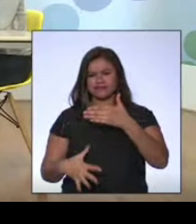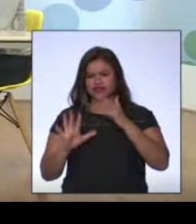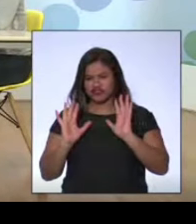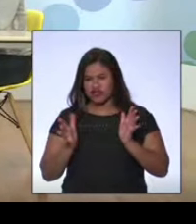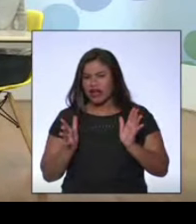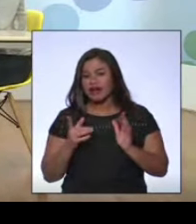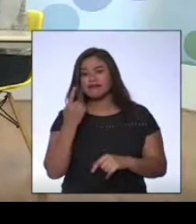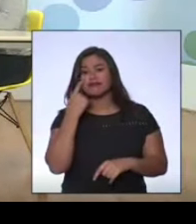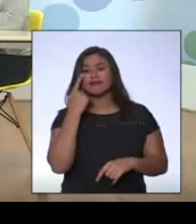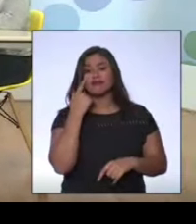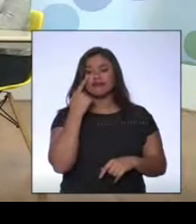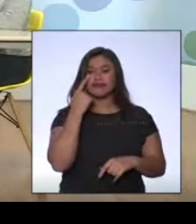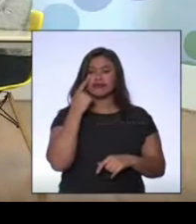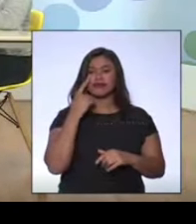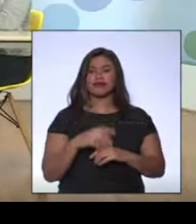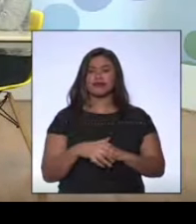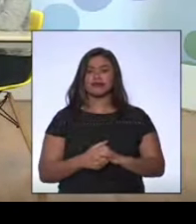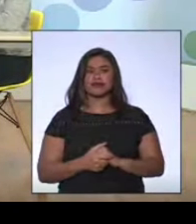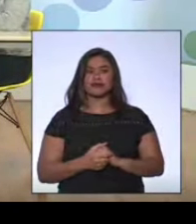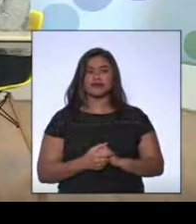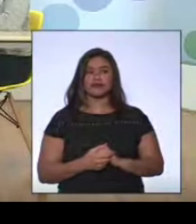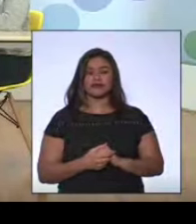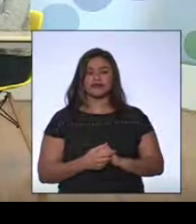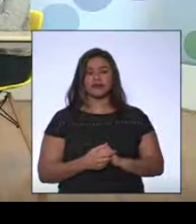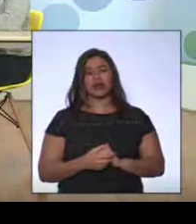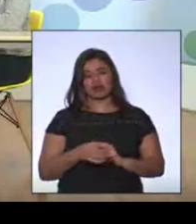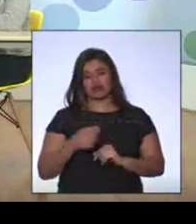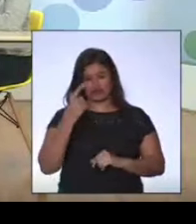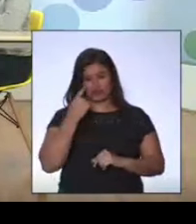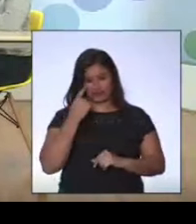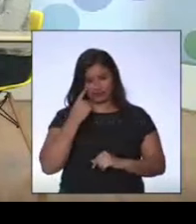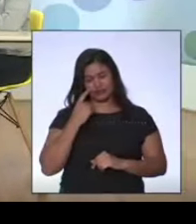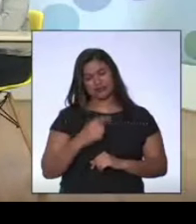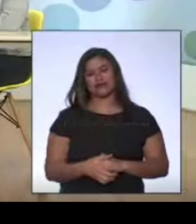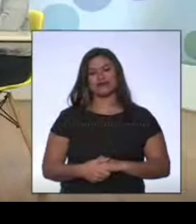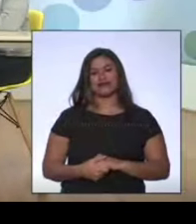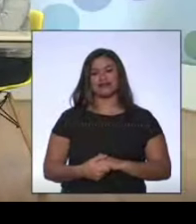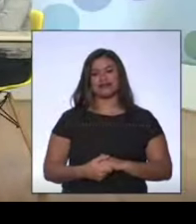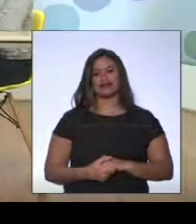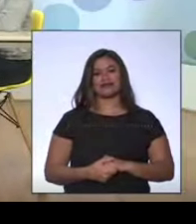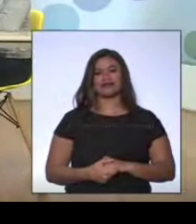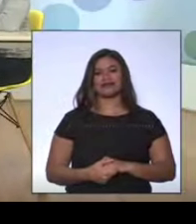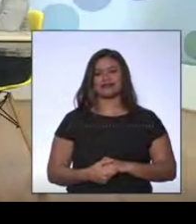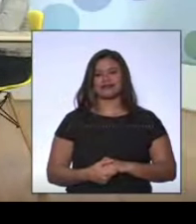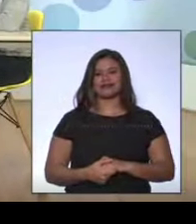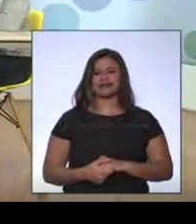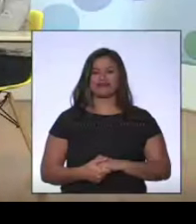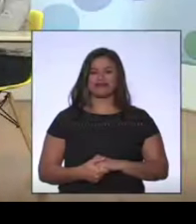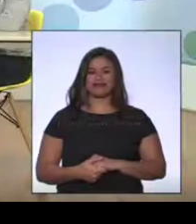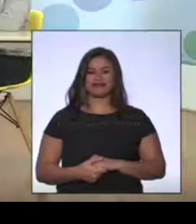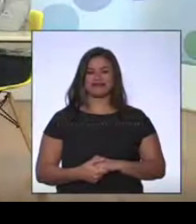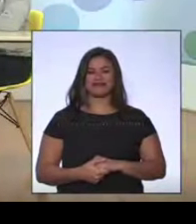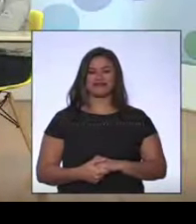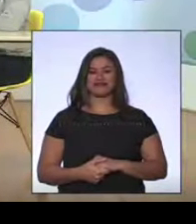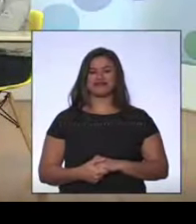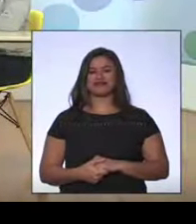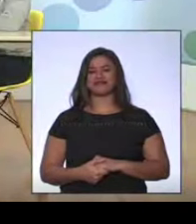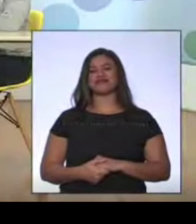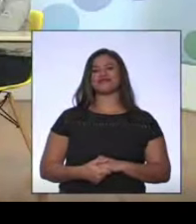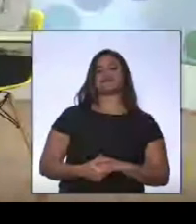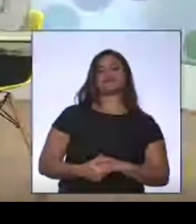todo Alguma mundo. participação, alguma interação? Deixa eu confirmar. Você quer ir escrevendo, professor, Sim, enquanto vamos lá isso?